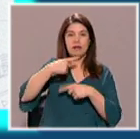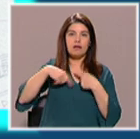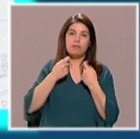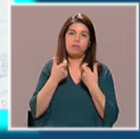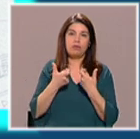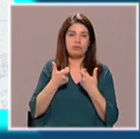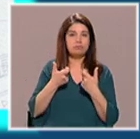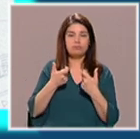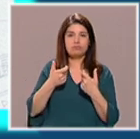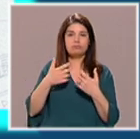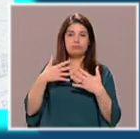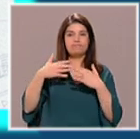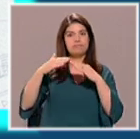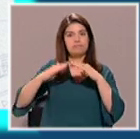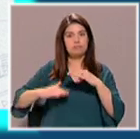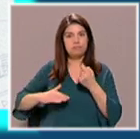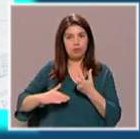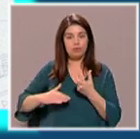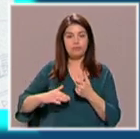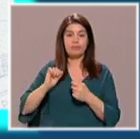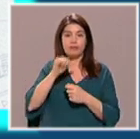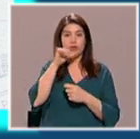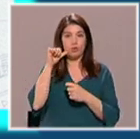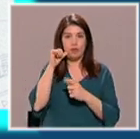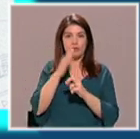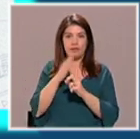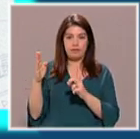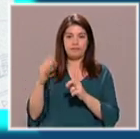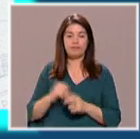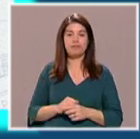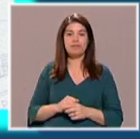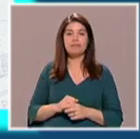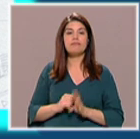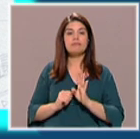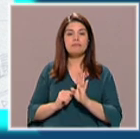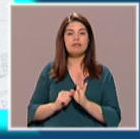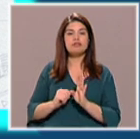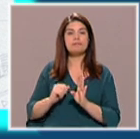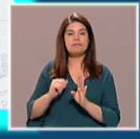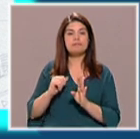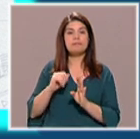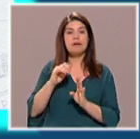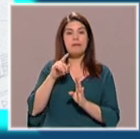Contudo, verificamos ainda que antes de entrarmos na fase propriamente da diabetes, ela é sempre precedida de uma fase